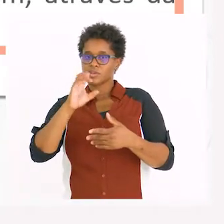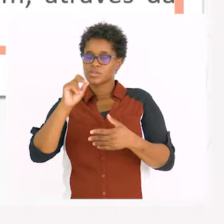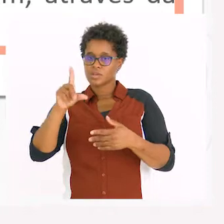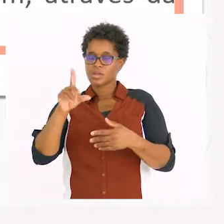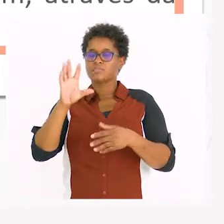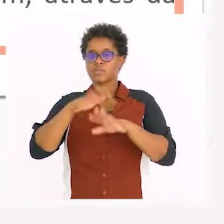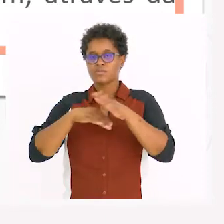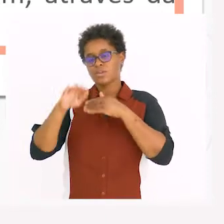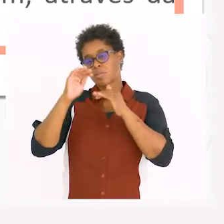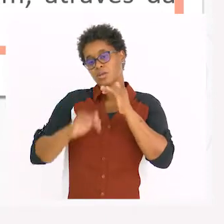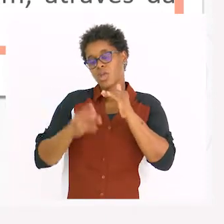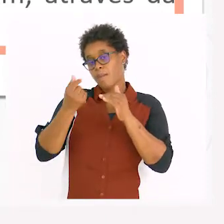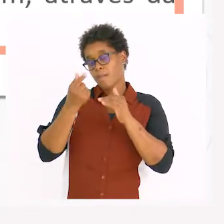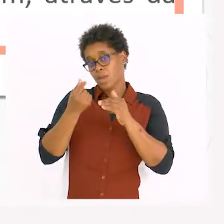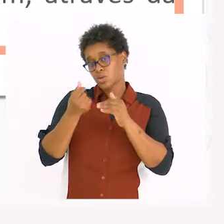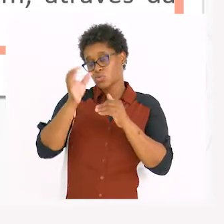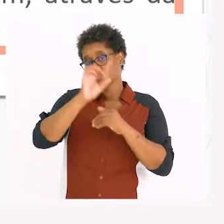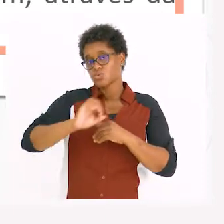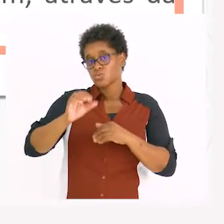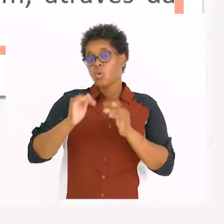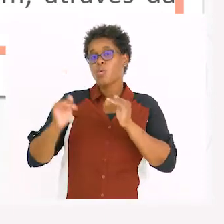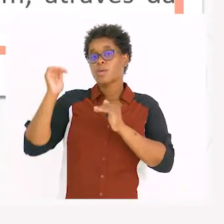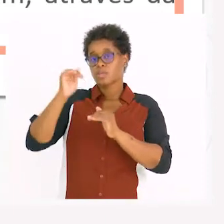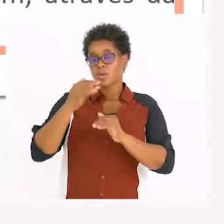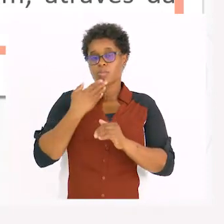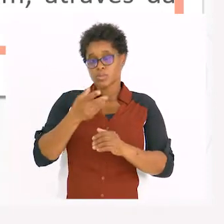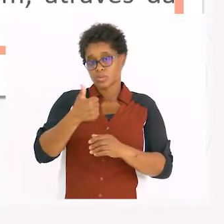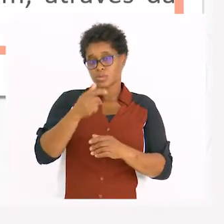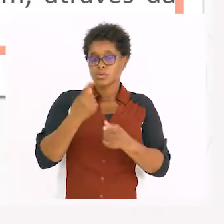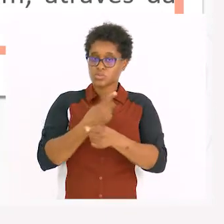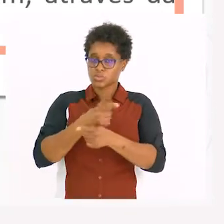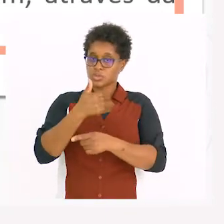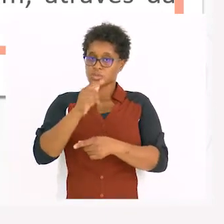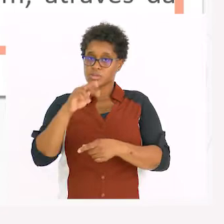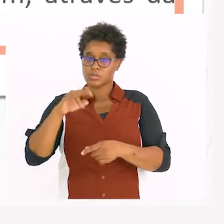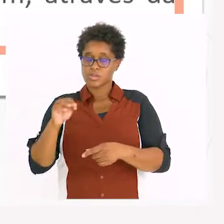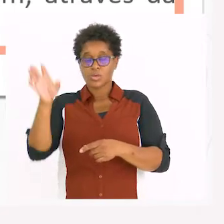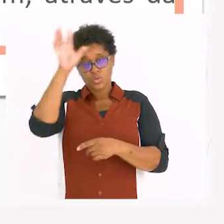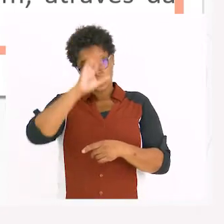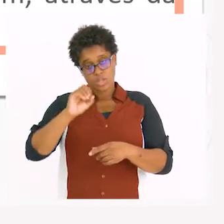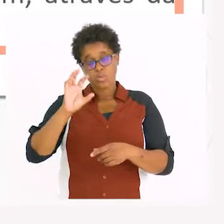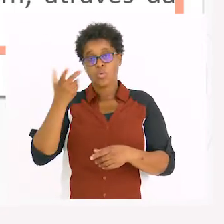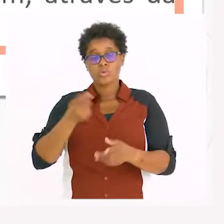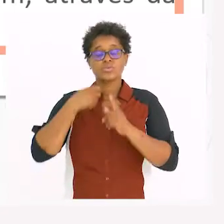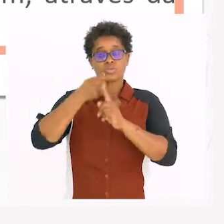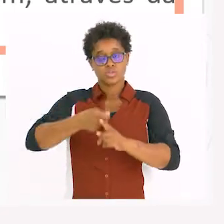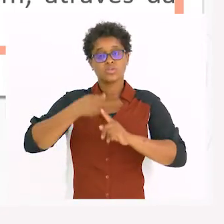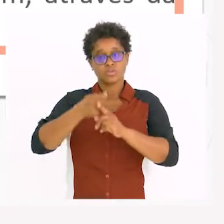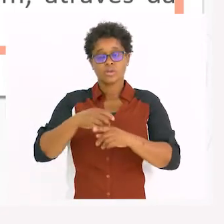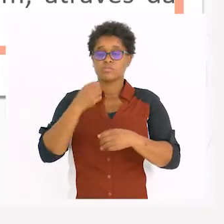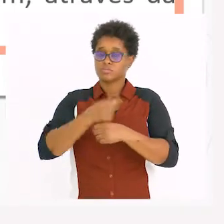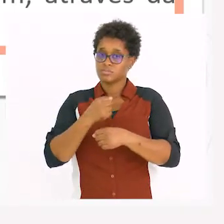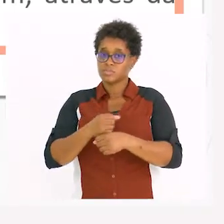faz baixar o seu preço e aumentar a oferta do bem. Portanto, o Estado, ao incentivar a produção e